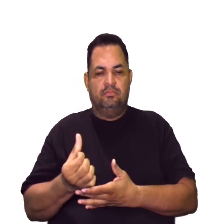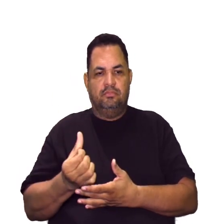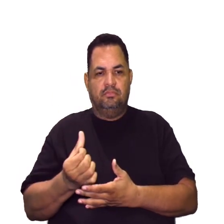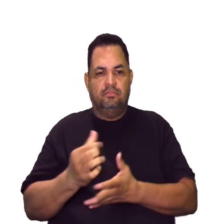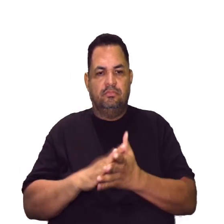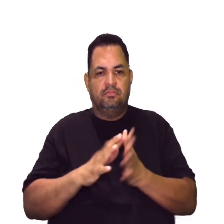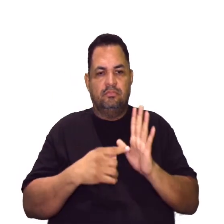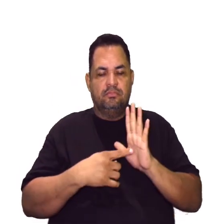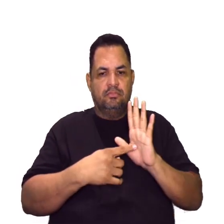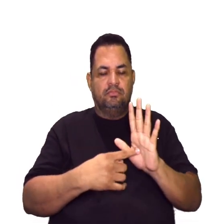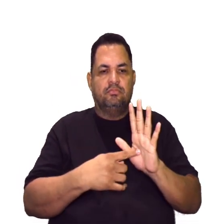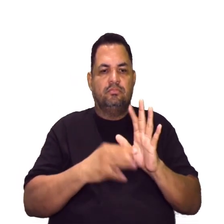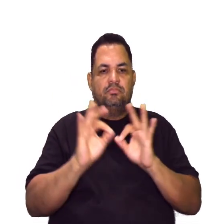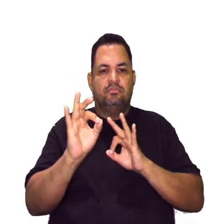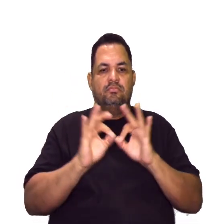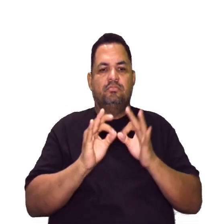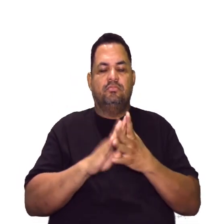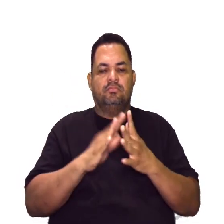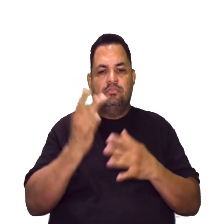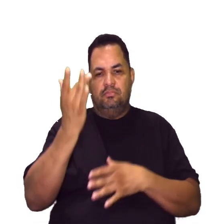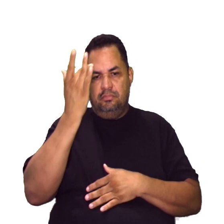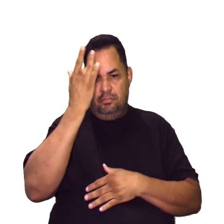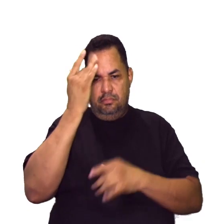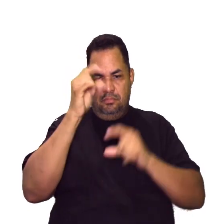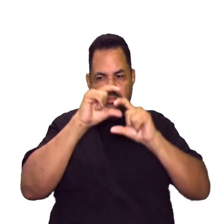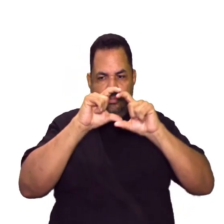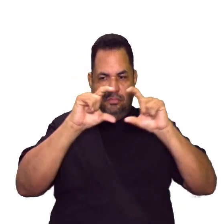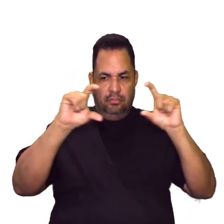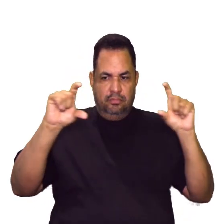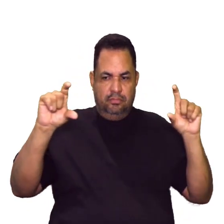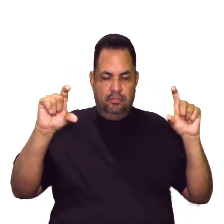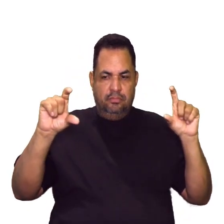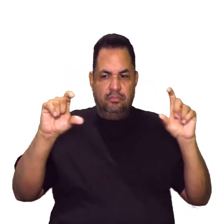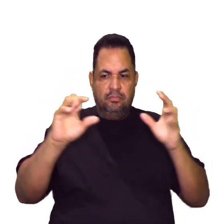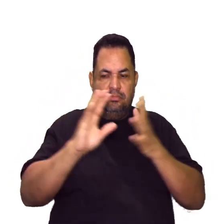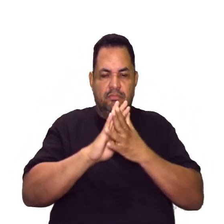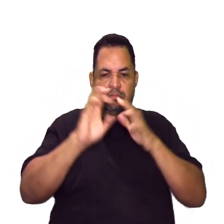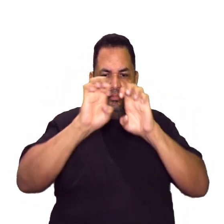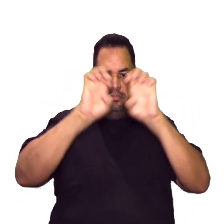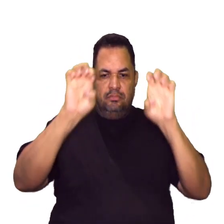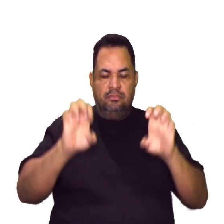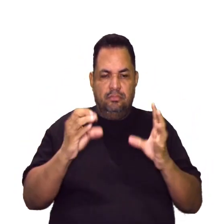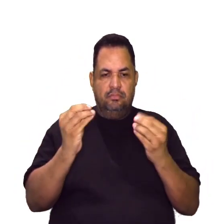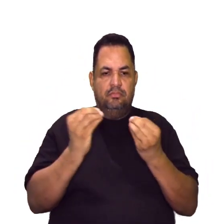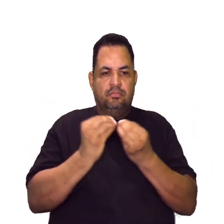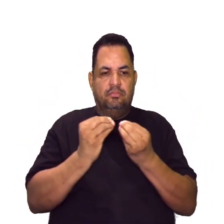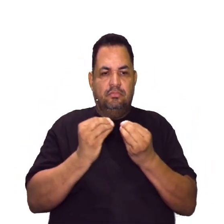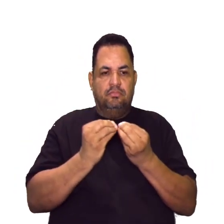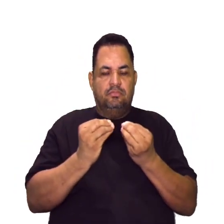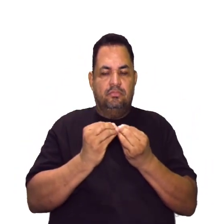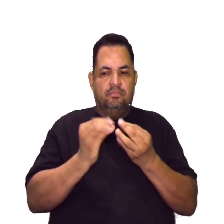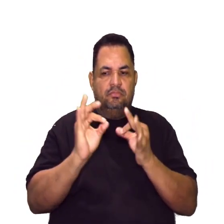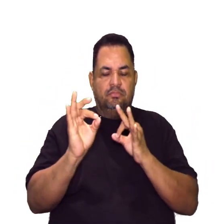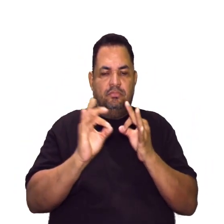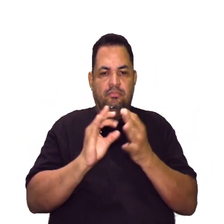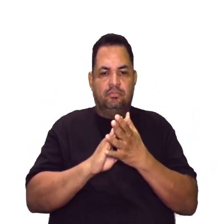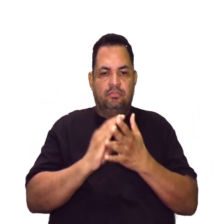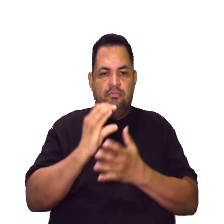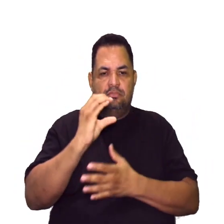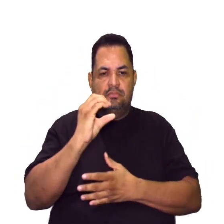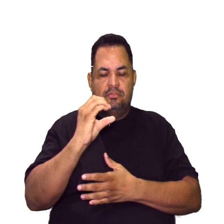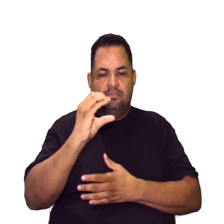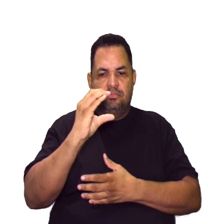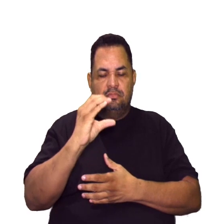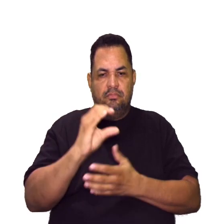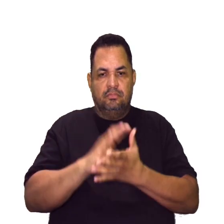apresenta uma fórmula, uma estrutura molecular